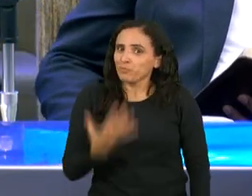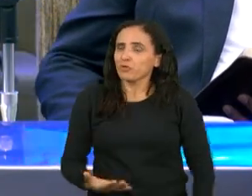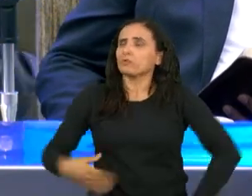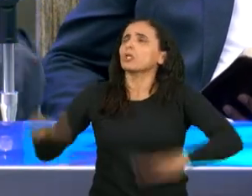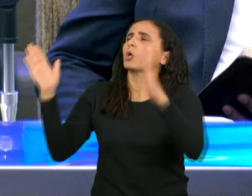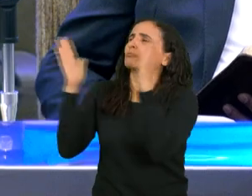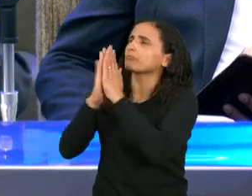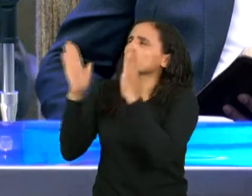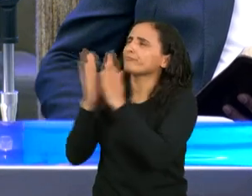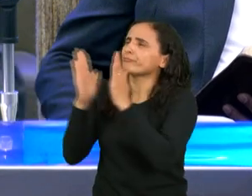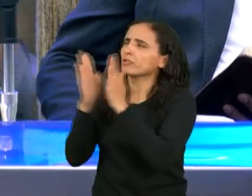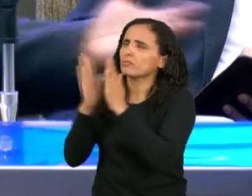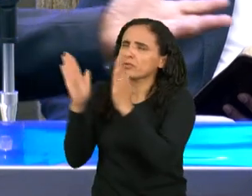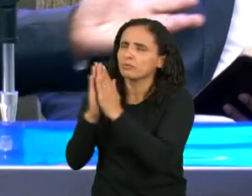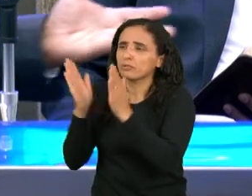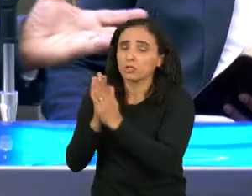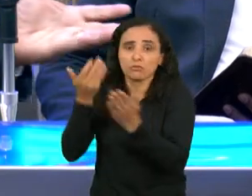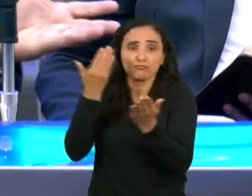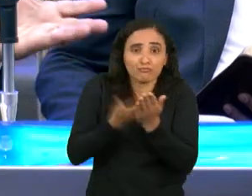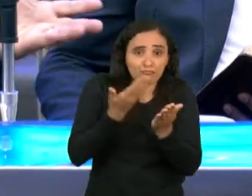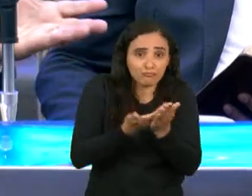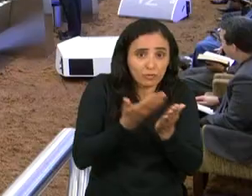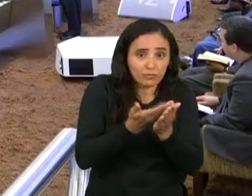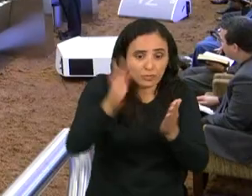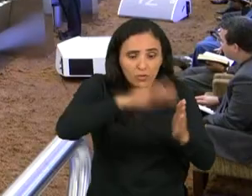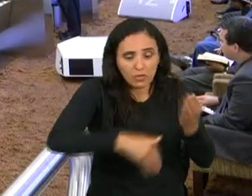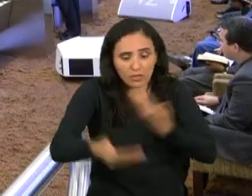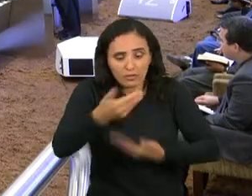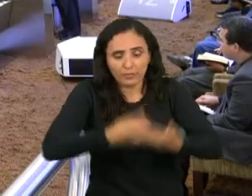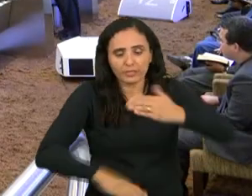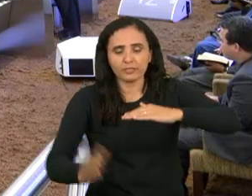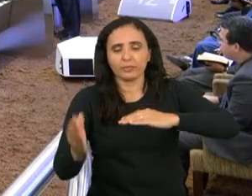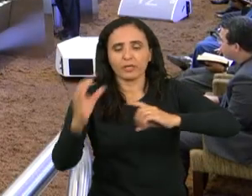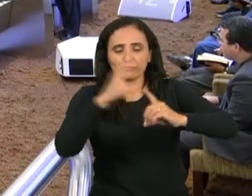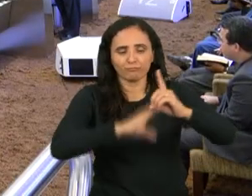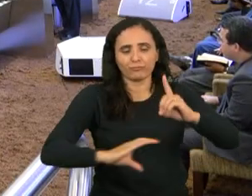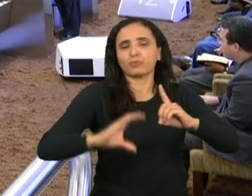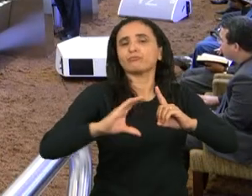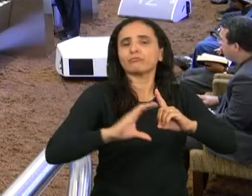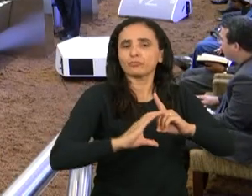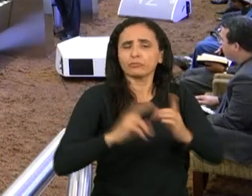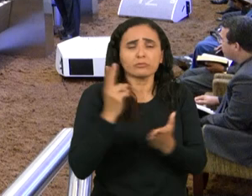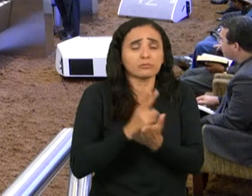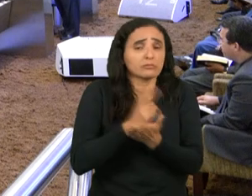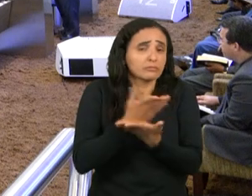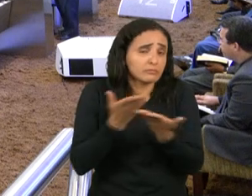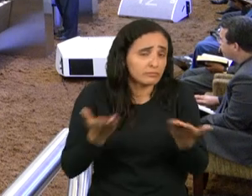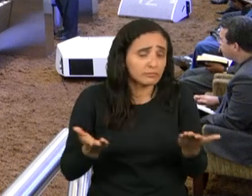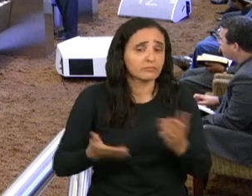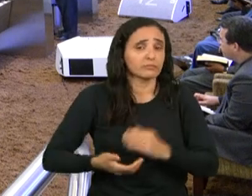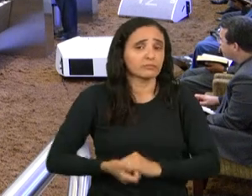está o povo de Deus não há saída